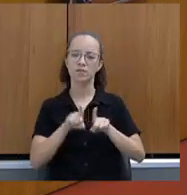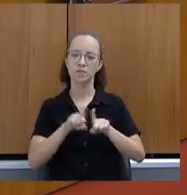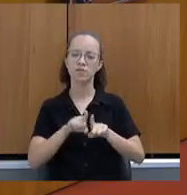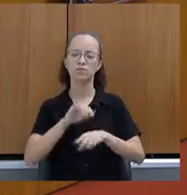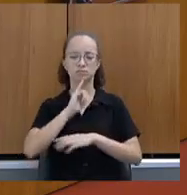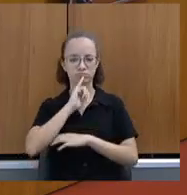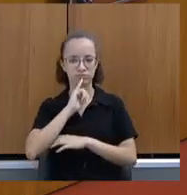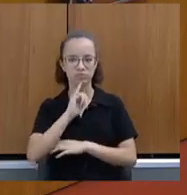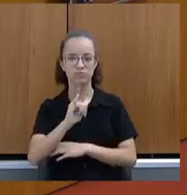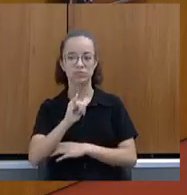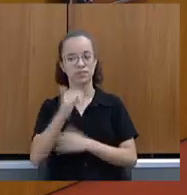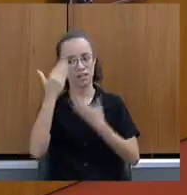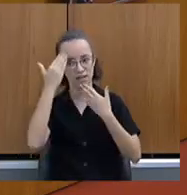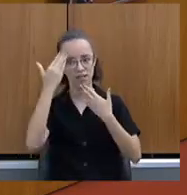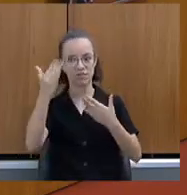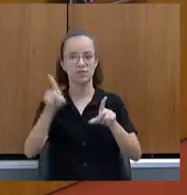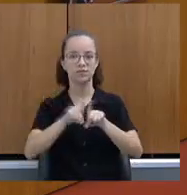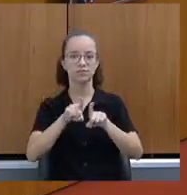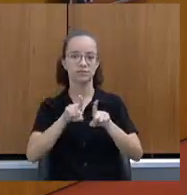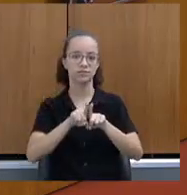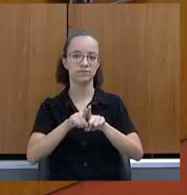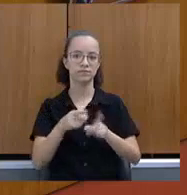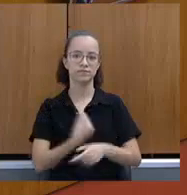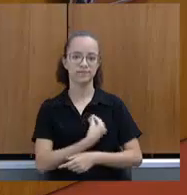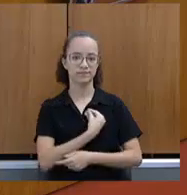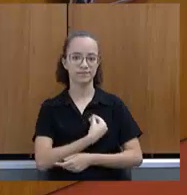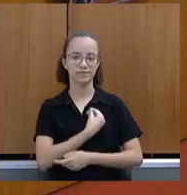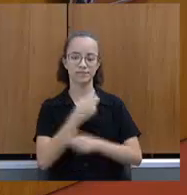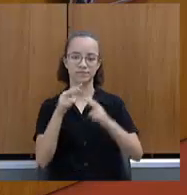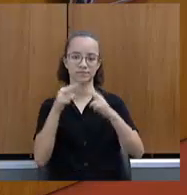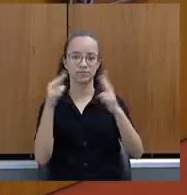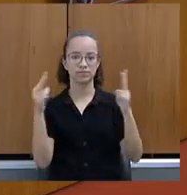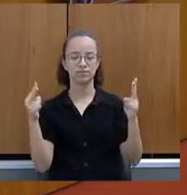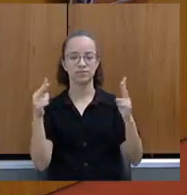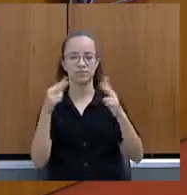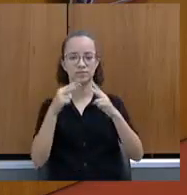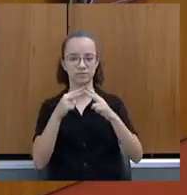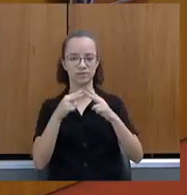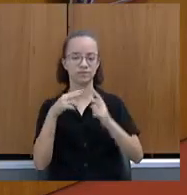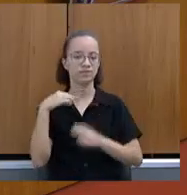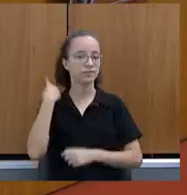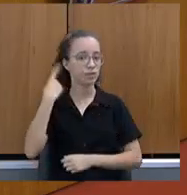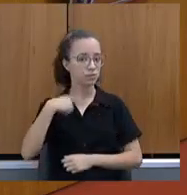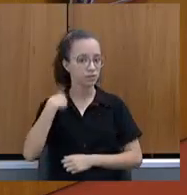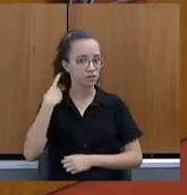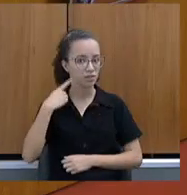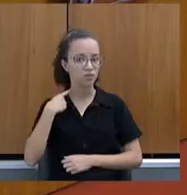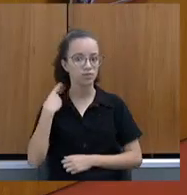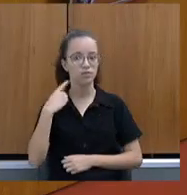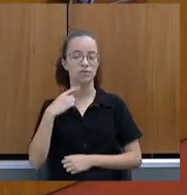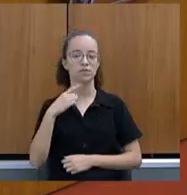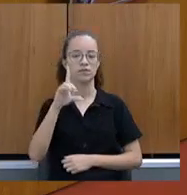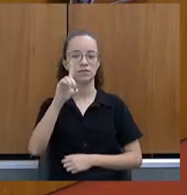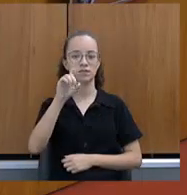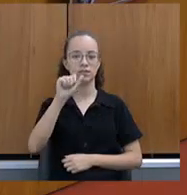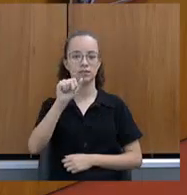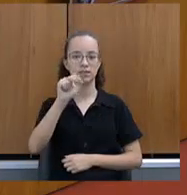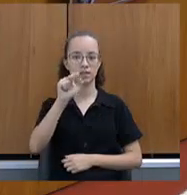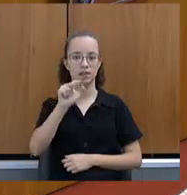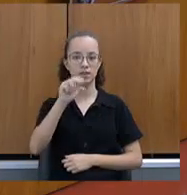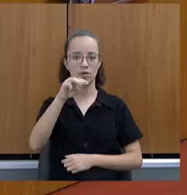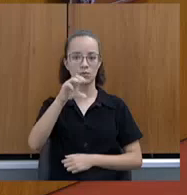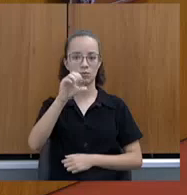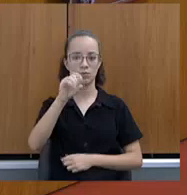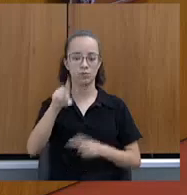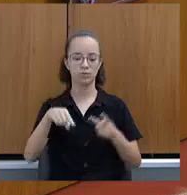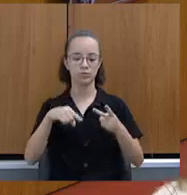e agradecemos a participação aí remota dos deputados Dalmo Ribeiro Silva